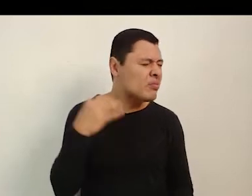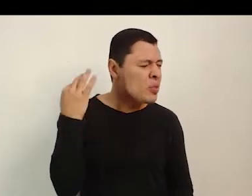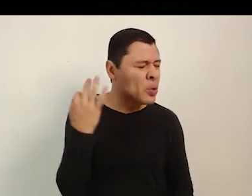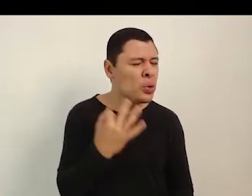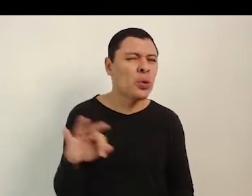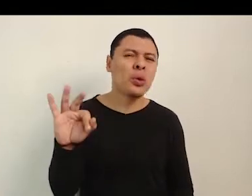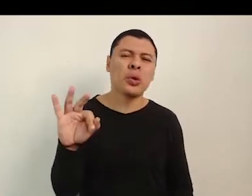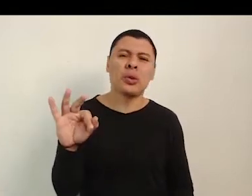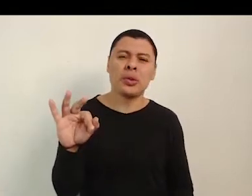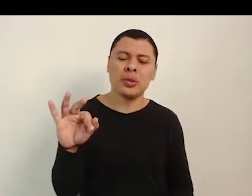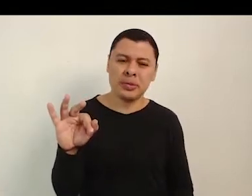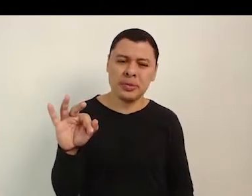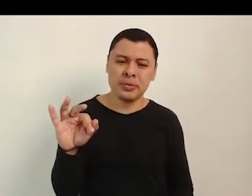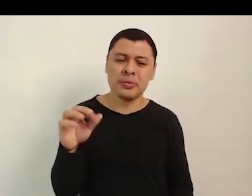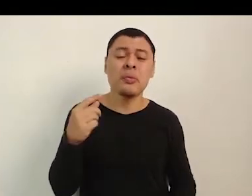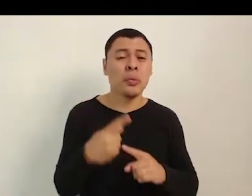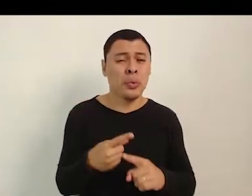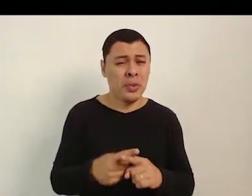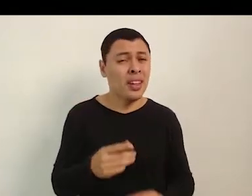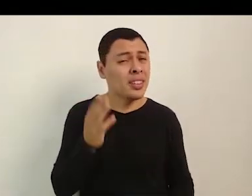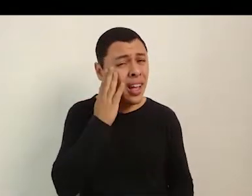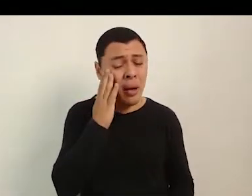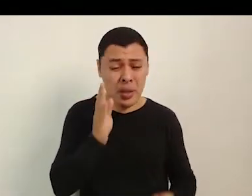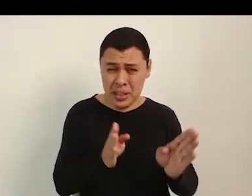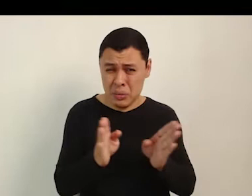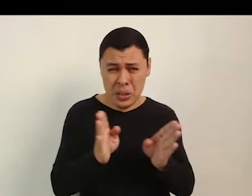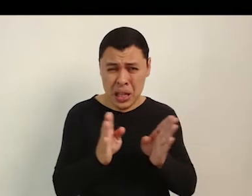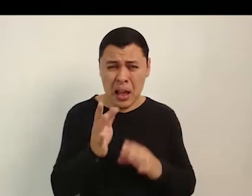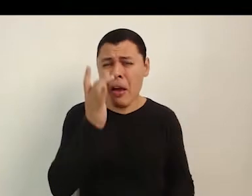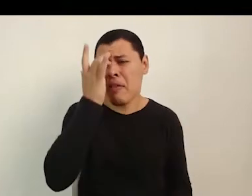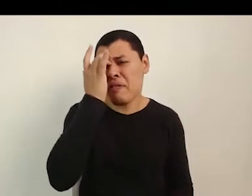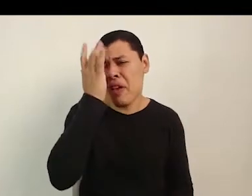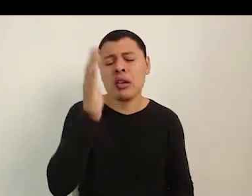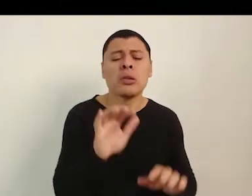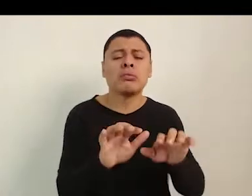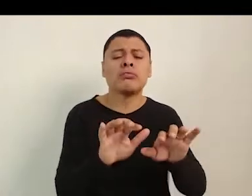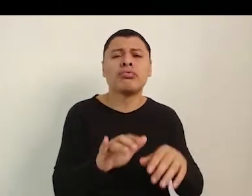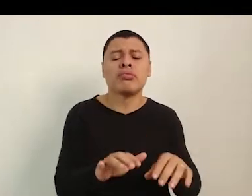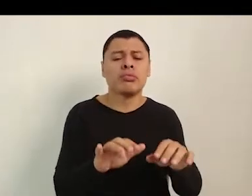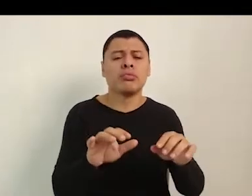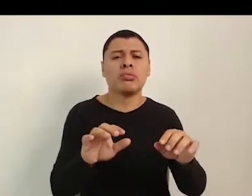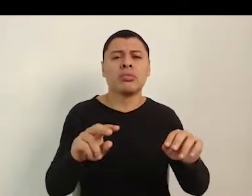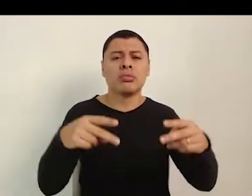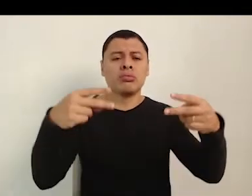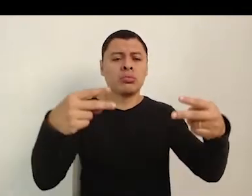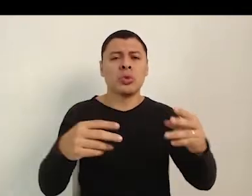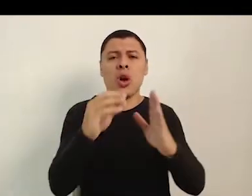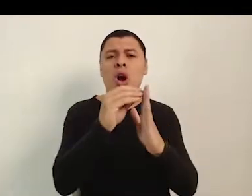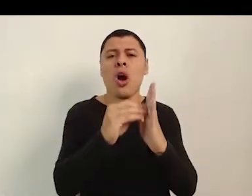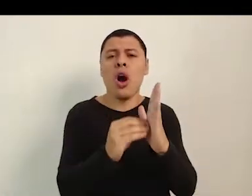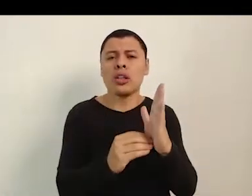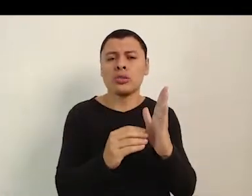Por quê? Porque a gente sabe que a acessibilidade não se resume a você fazer uma ferramenta, uma